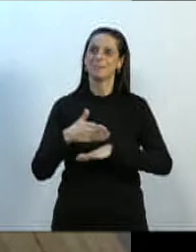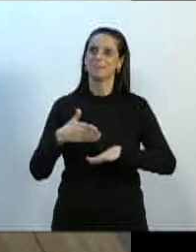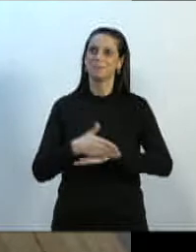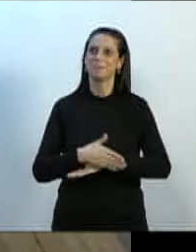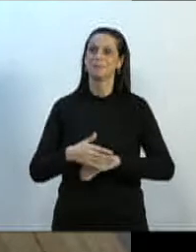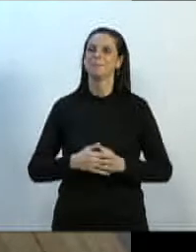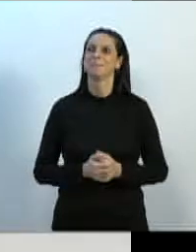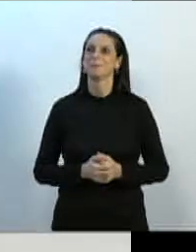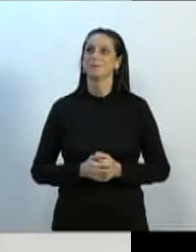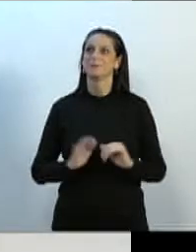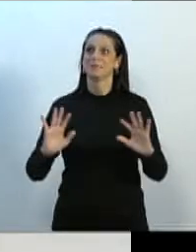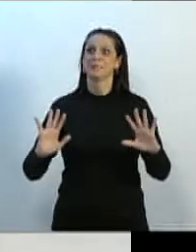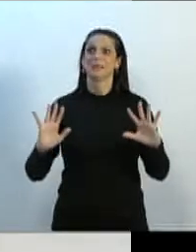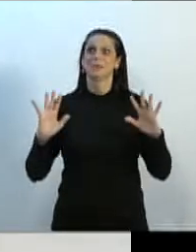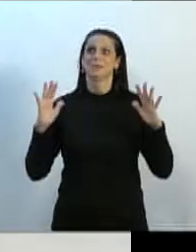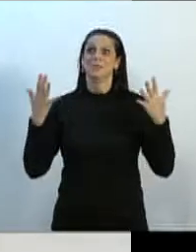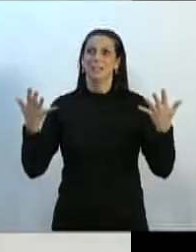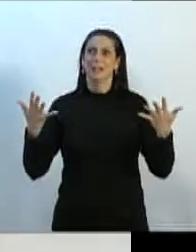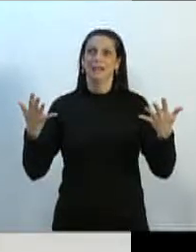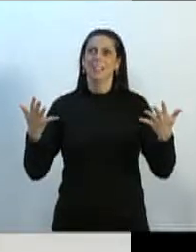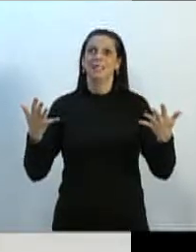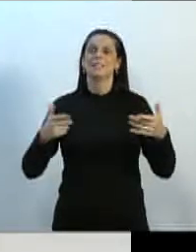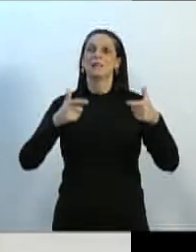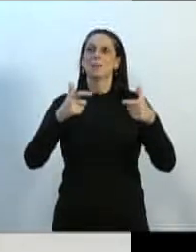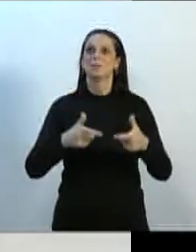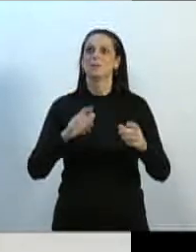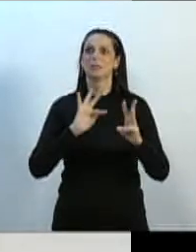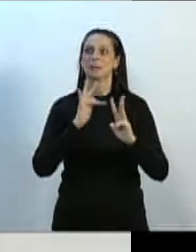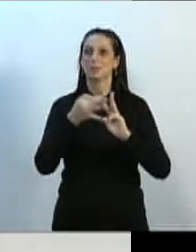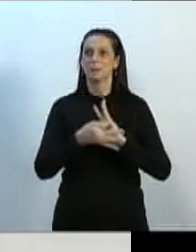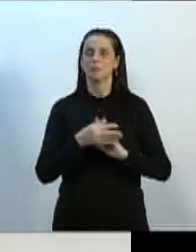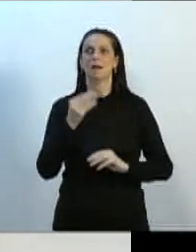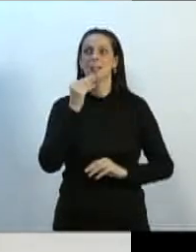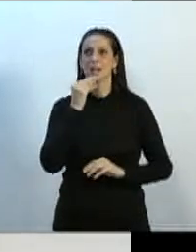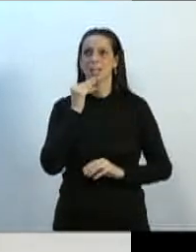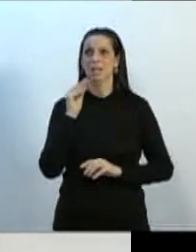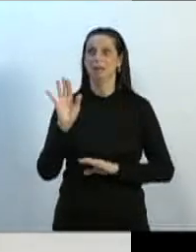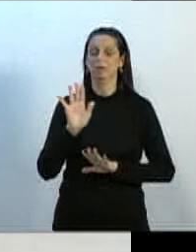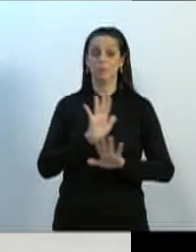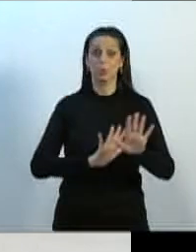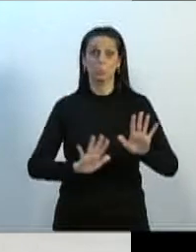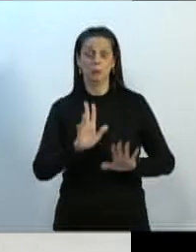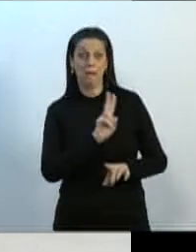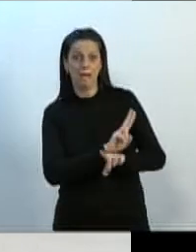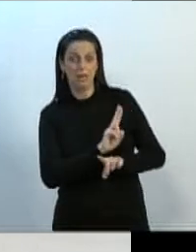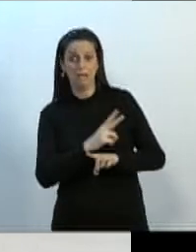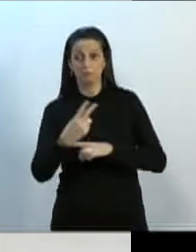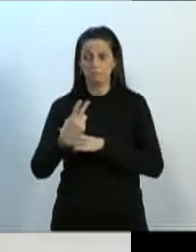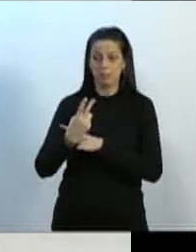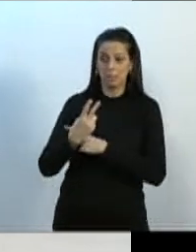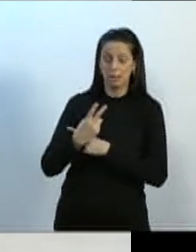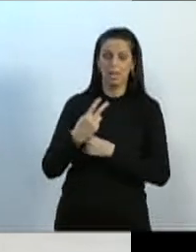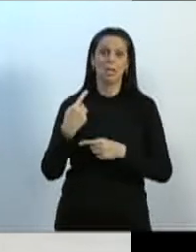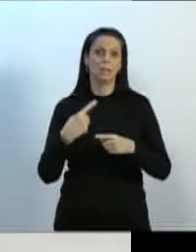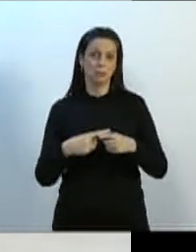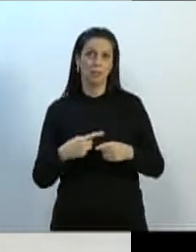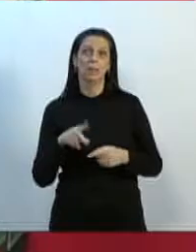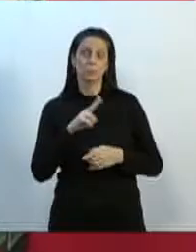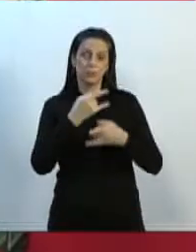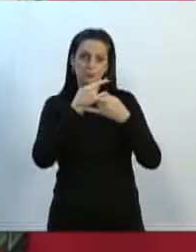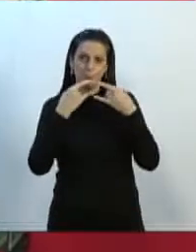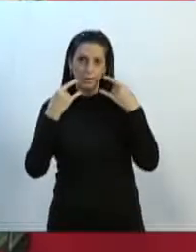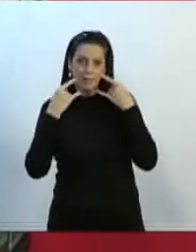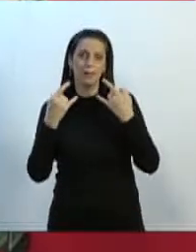dessa grande festa lá na Pró-Família, com todos os cuidados, obviamente, com relação à